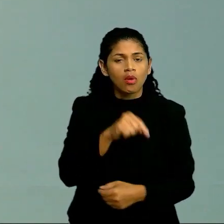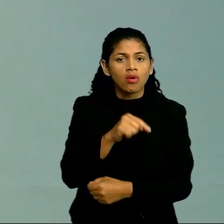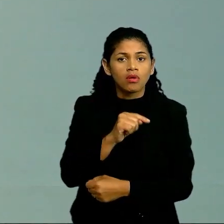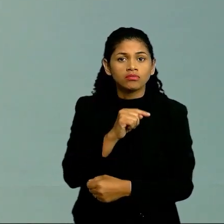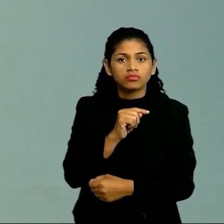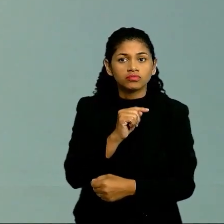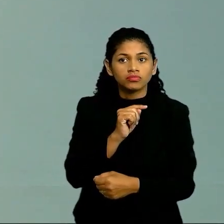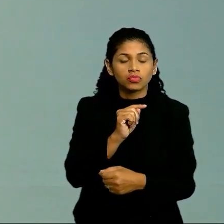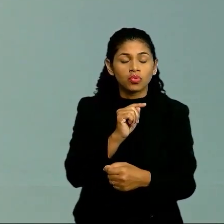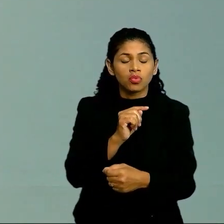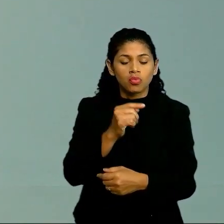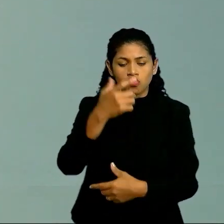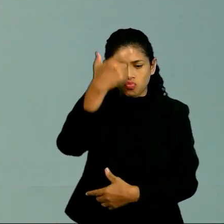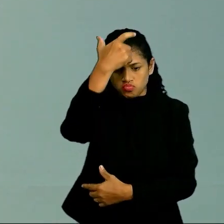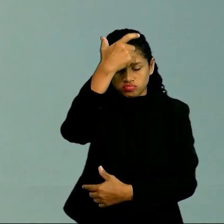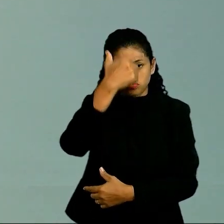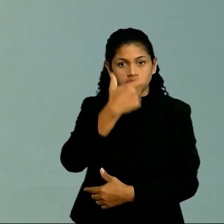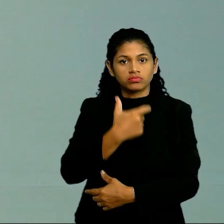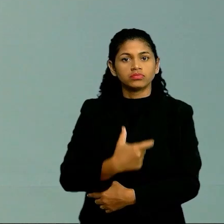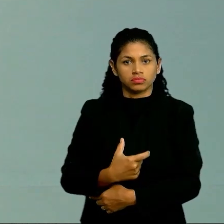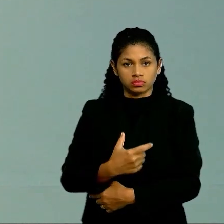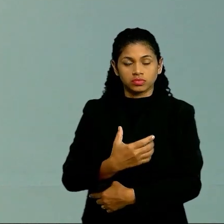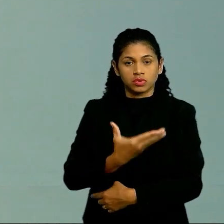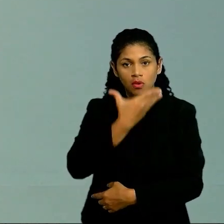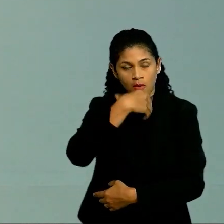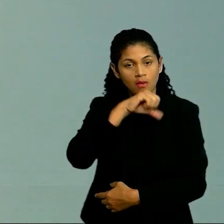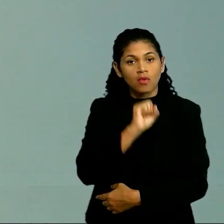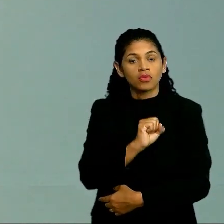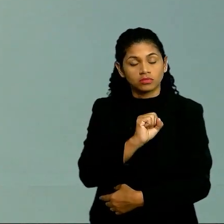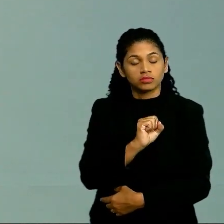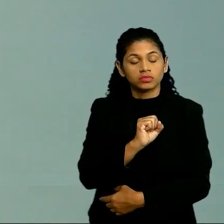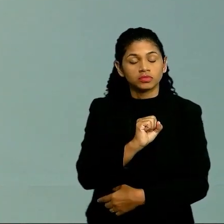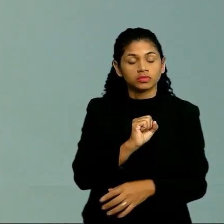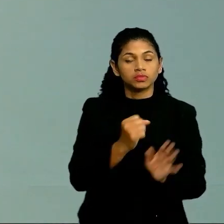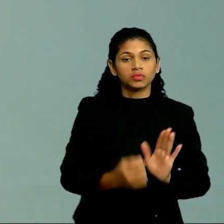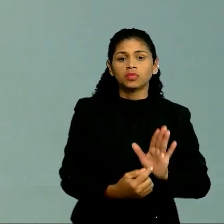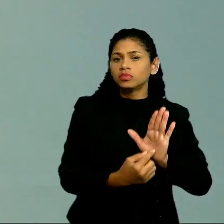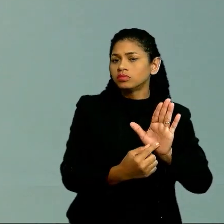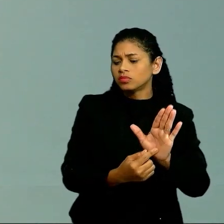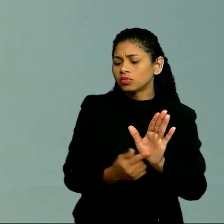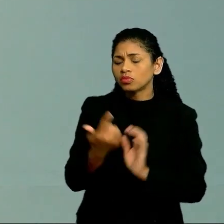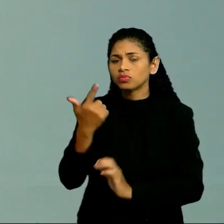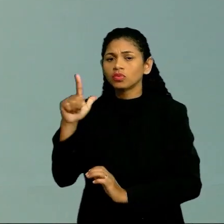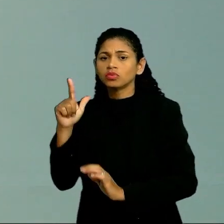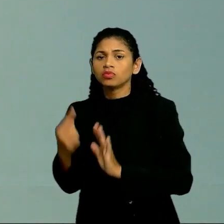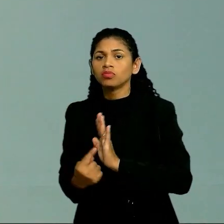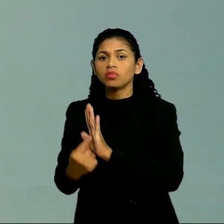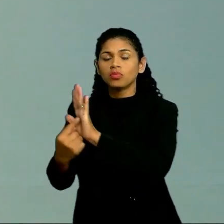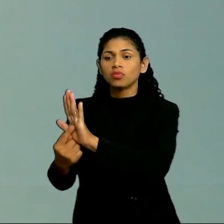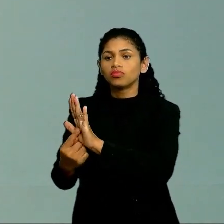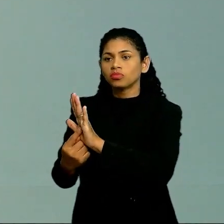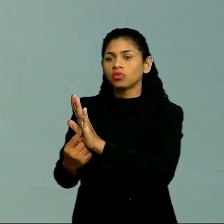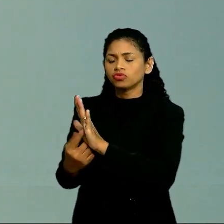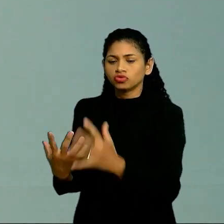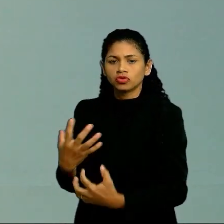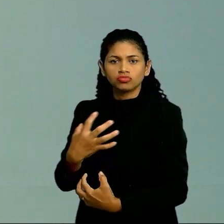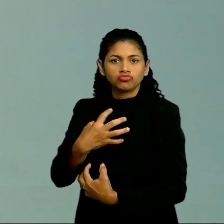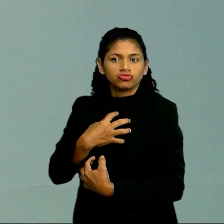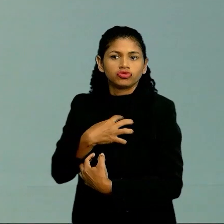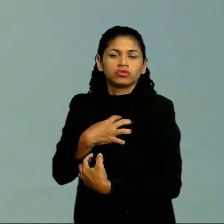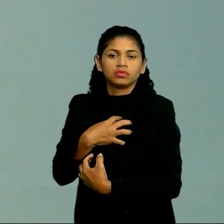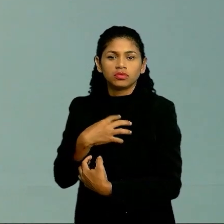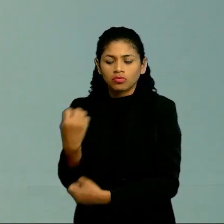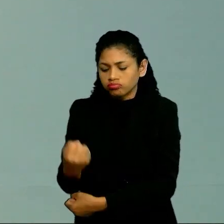outro lado, negligenciam outro aspecto do ser humano, que são os sentimentos, as emoções, e tudo